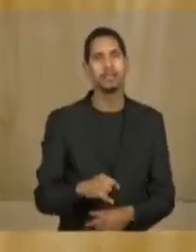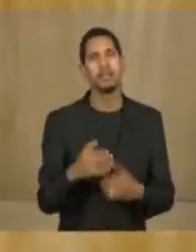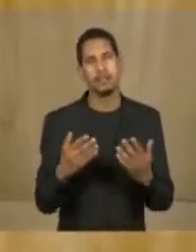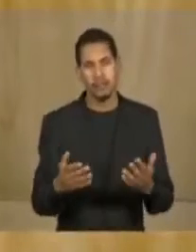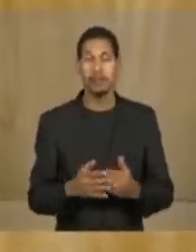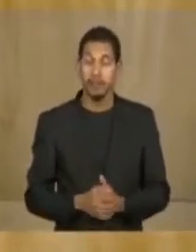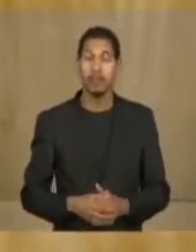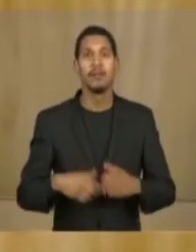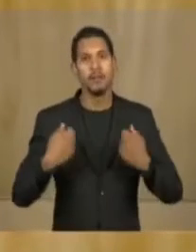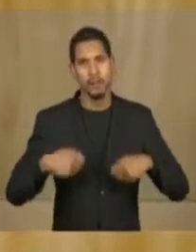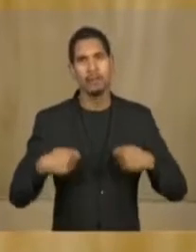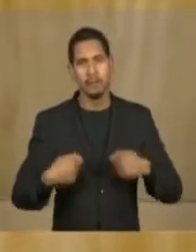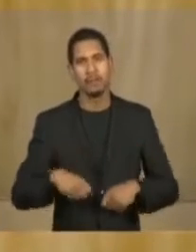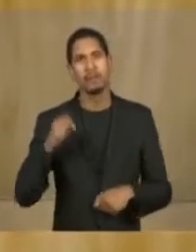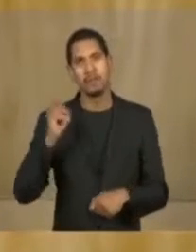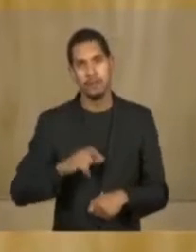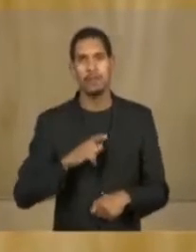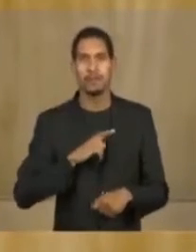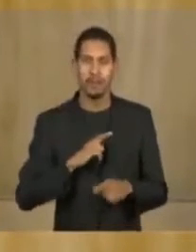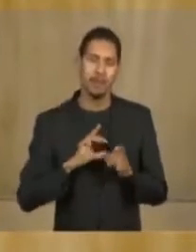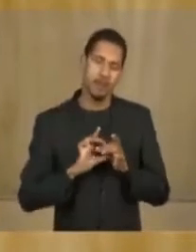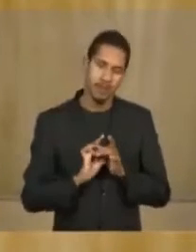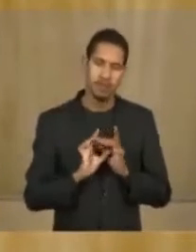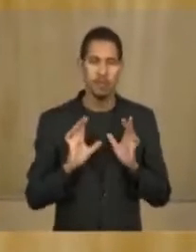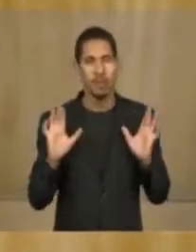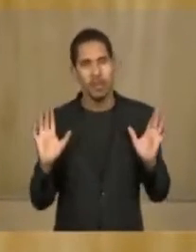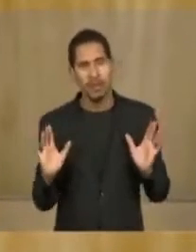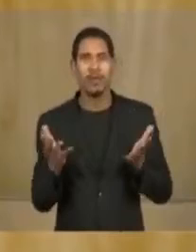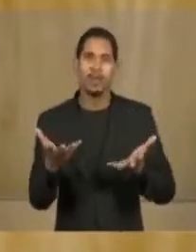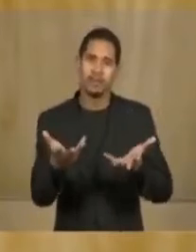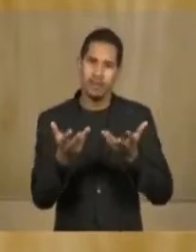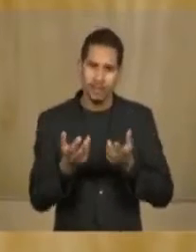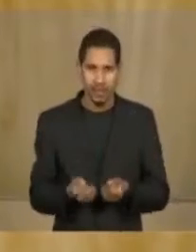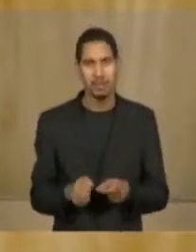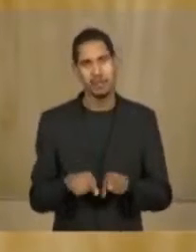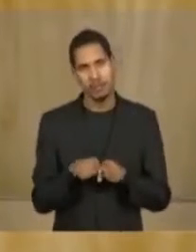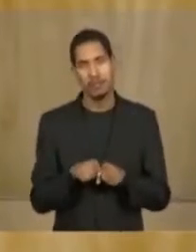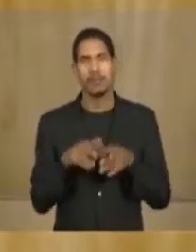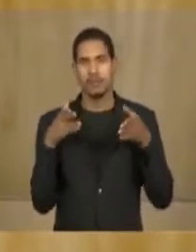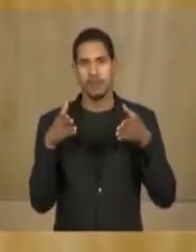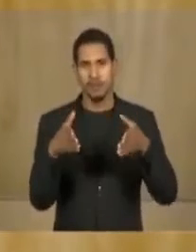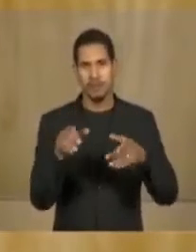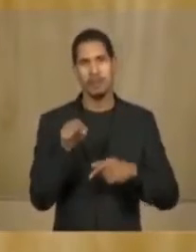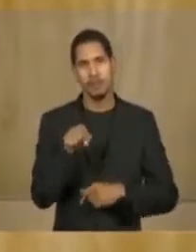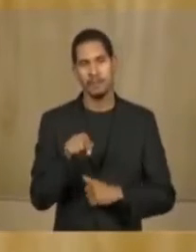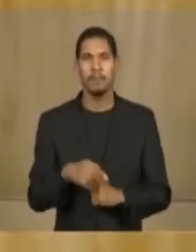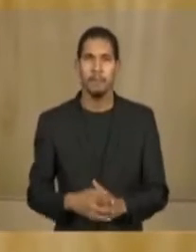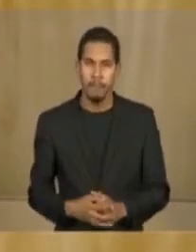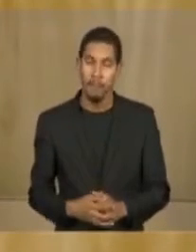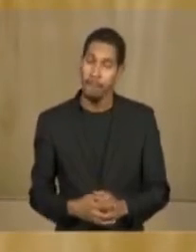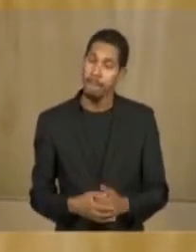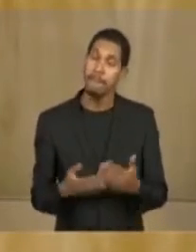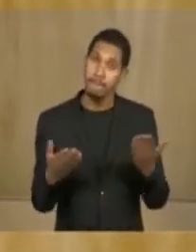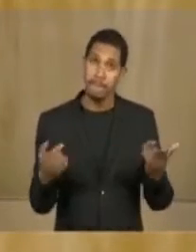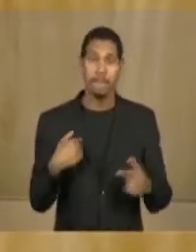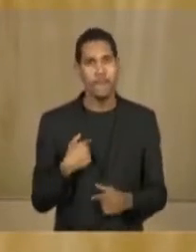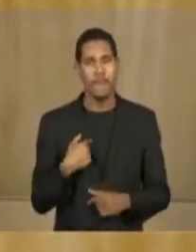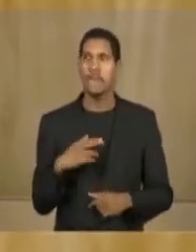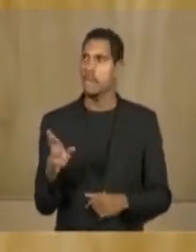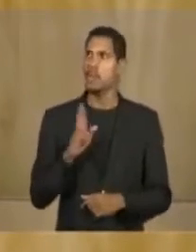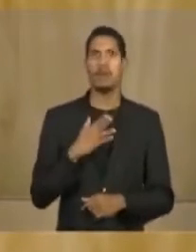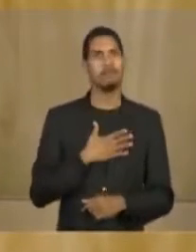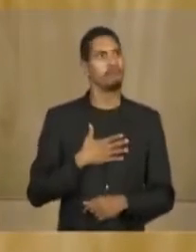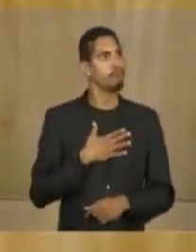de fato, precisamos estar prontos e dispostos para agir nesse sentido. Então, fiquei feliz com essa